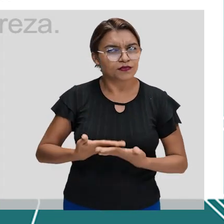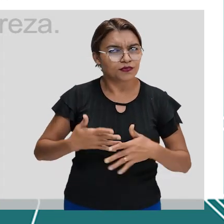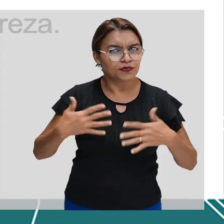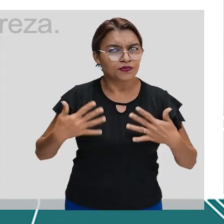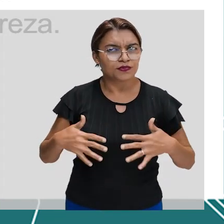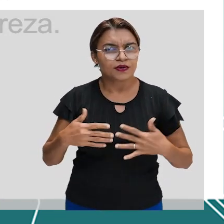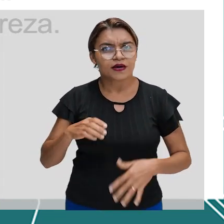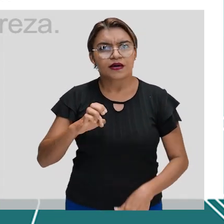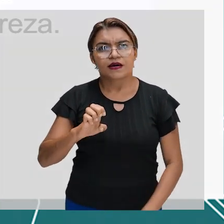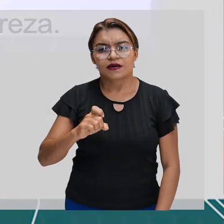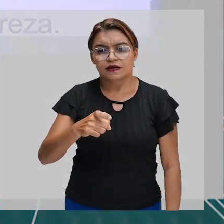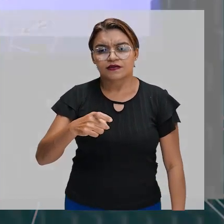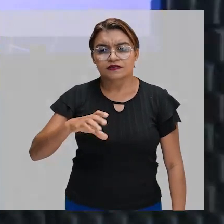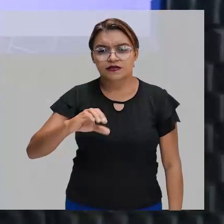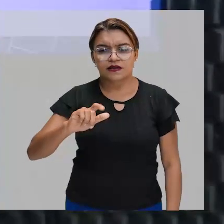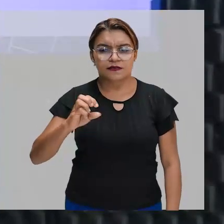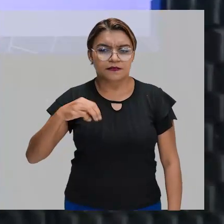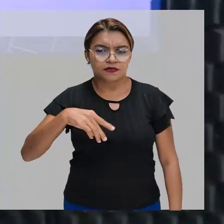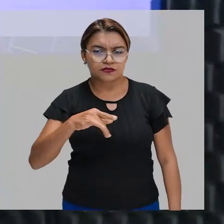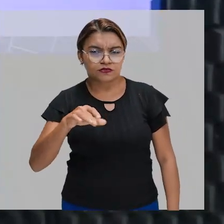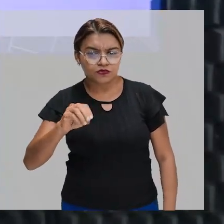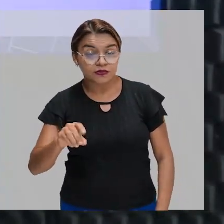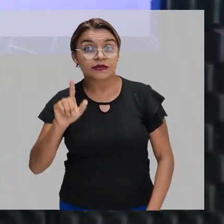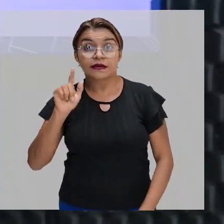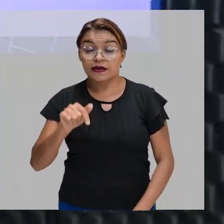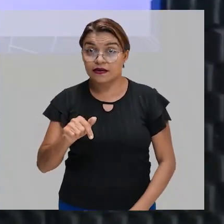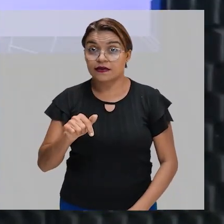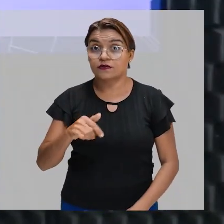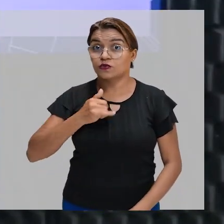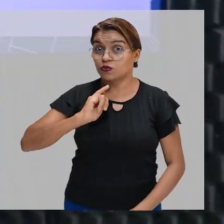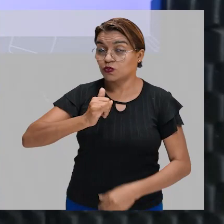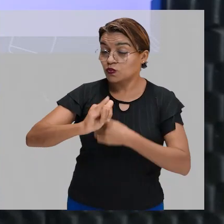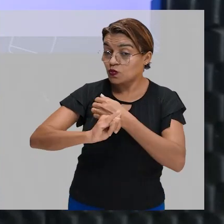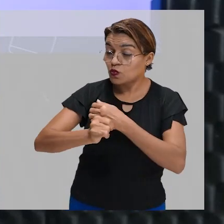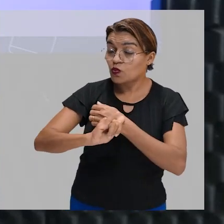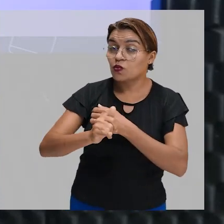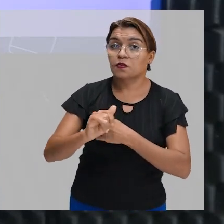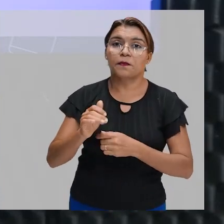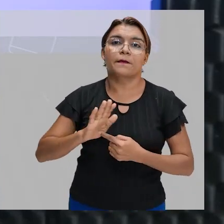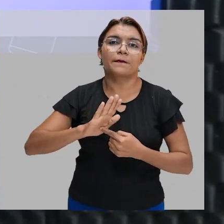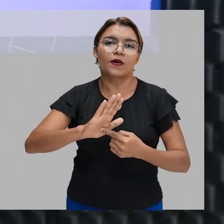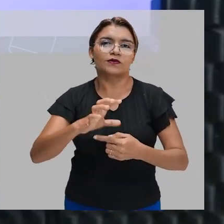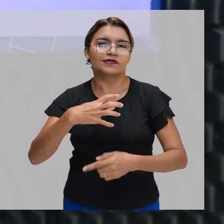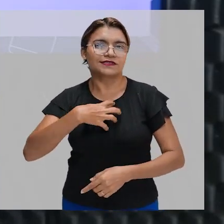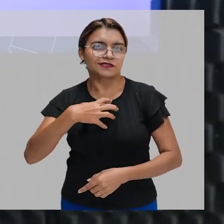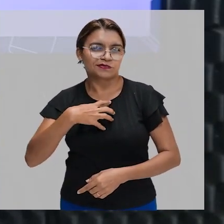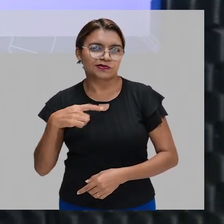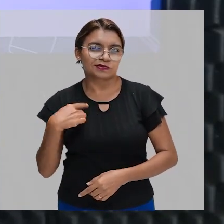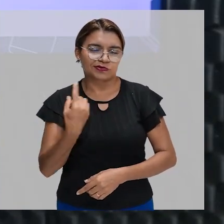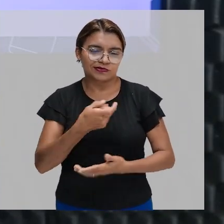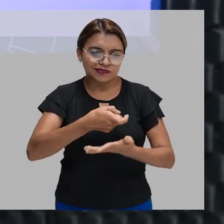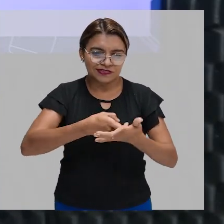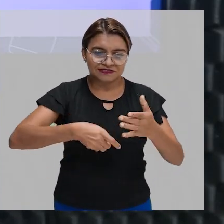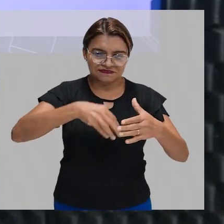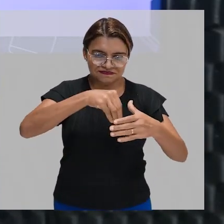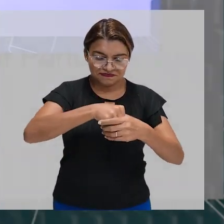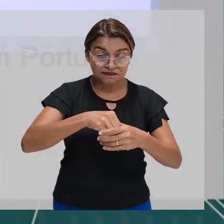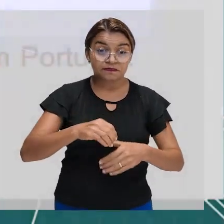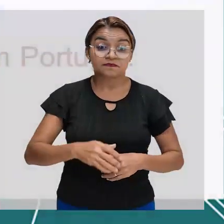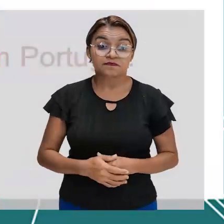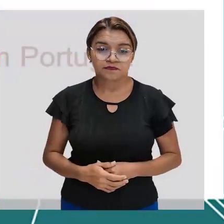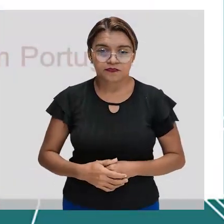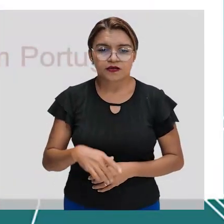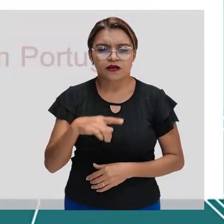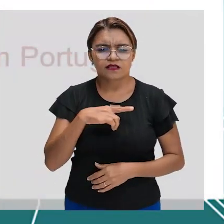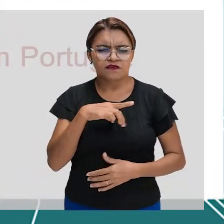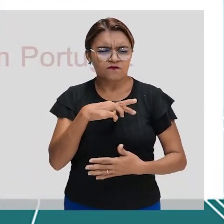é um ponto que traz a expressão né dos nossos sentimentos nos textos tá existem